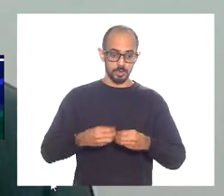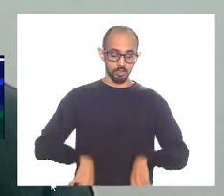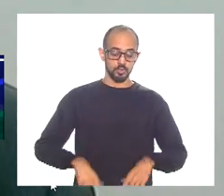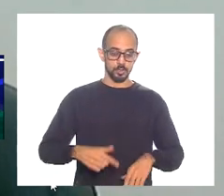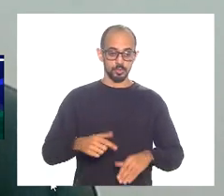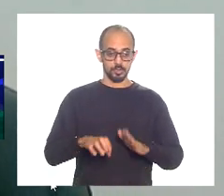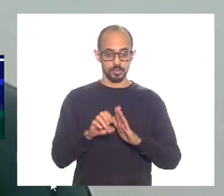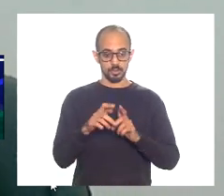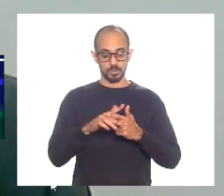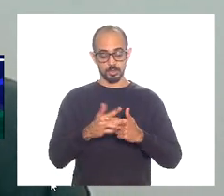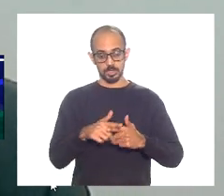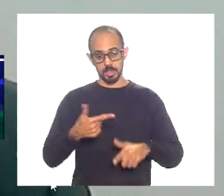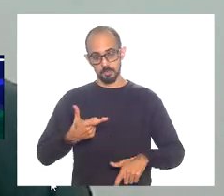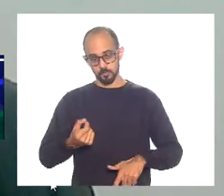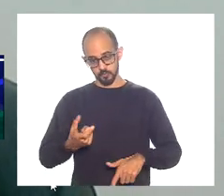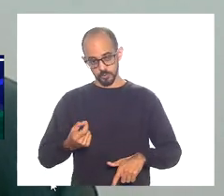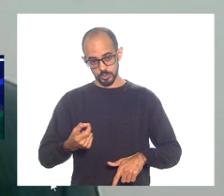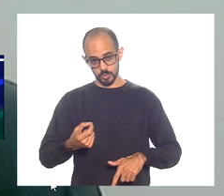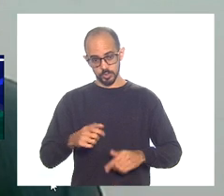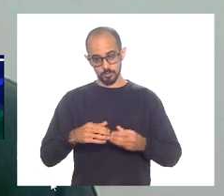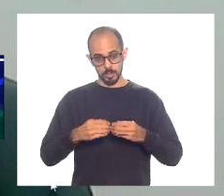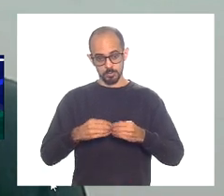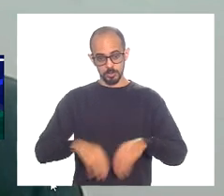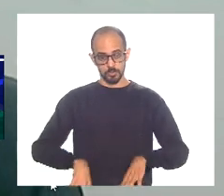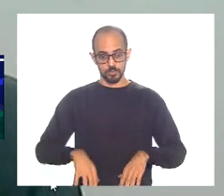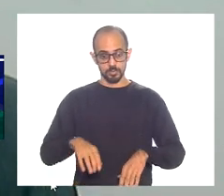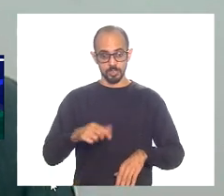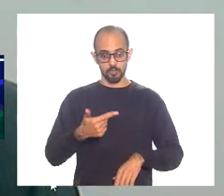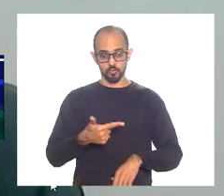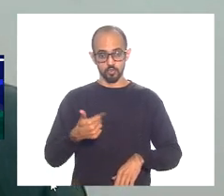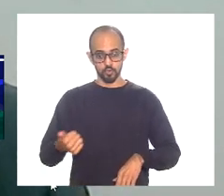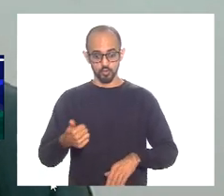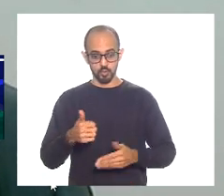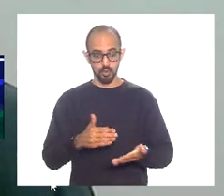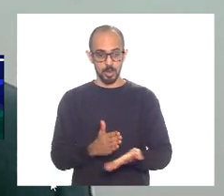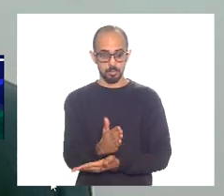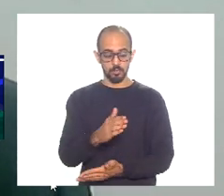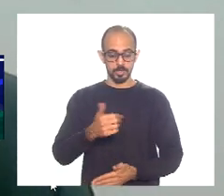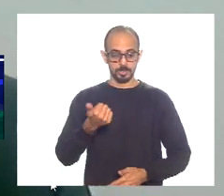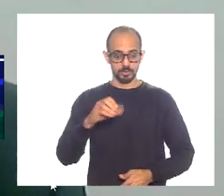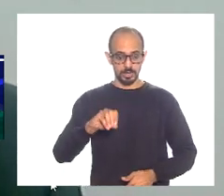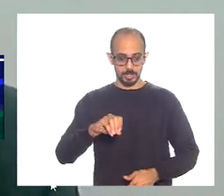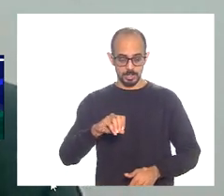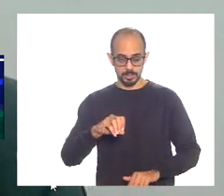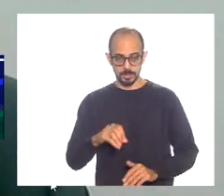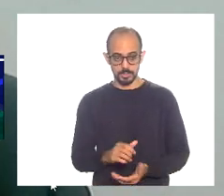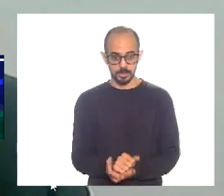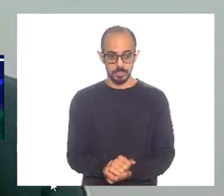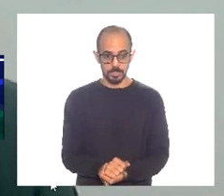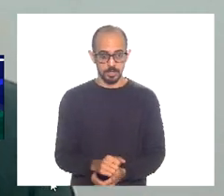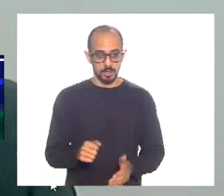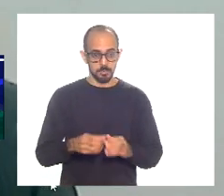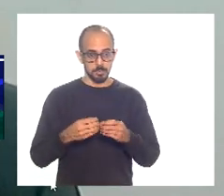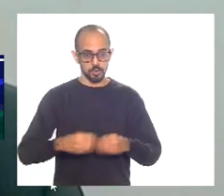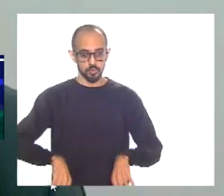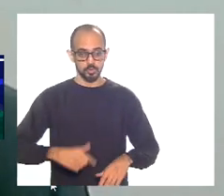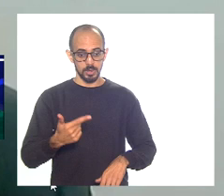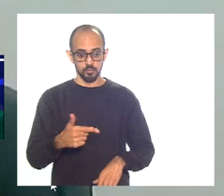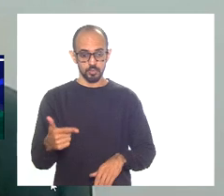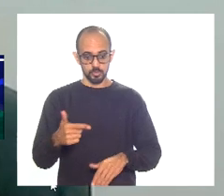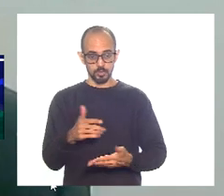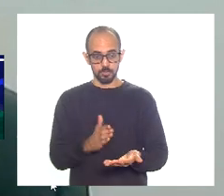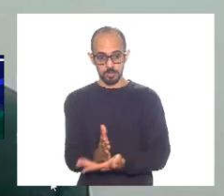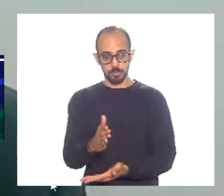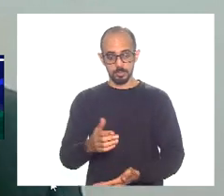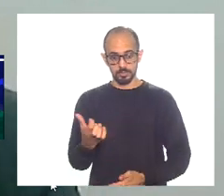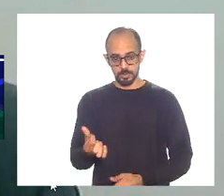da emenda 8. Pela prejudicabilidade da emenda 21, pela aprovação da emenda 10. Prejudicabilidade da emenda 22, pela aprovação